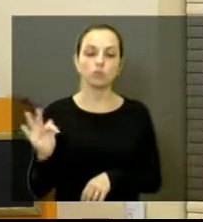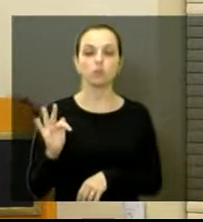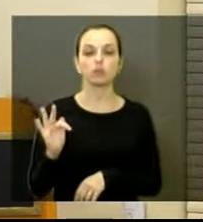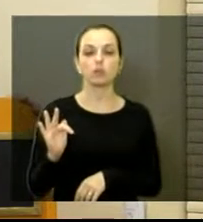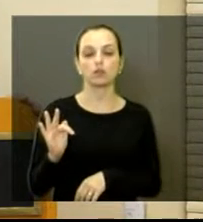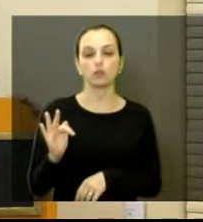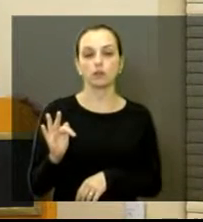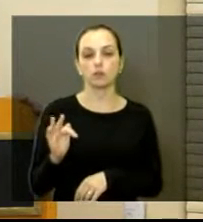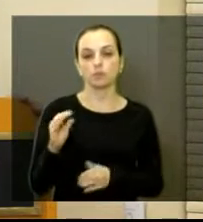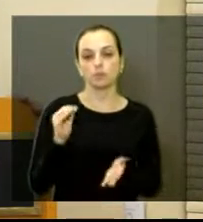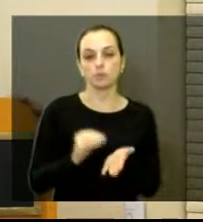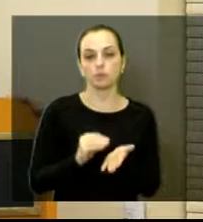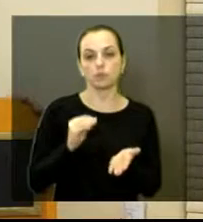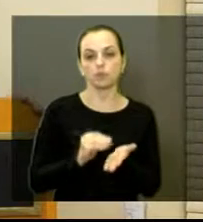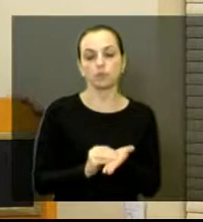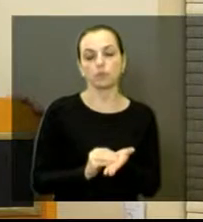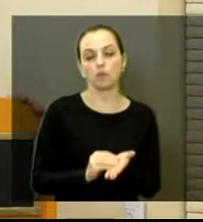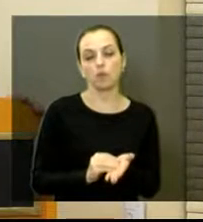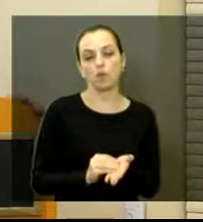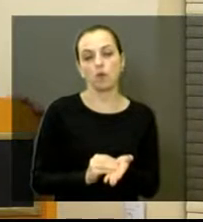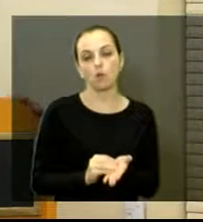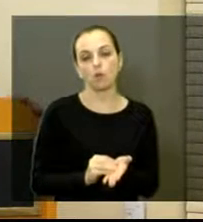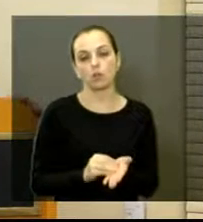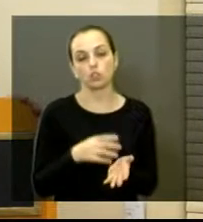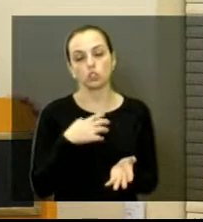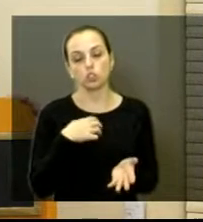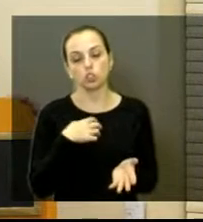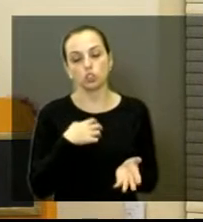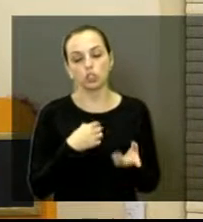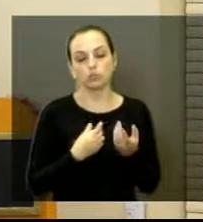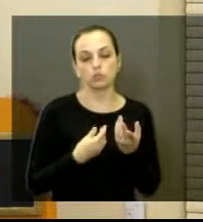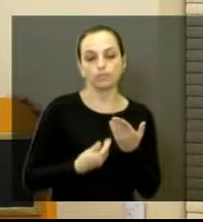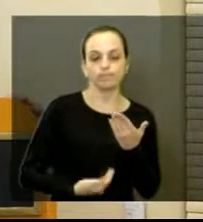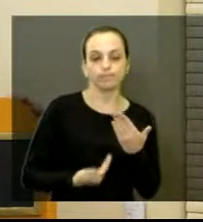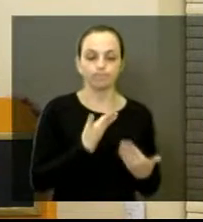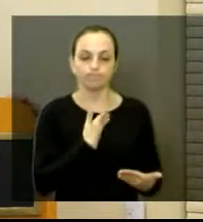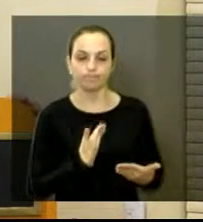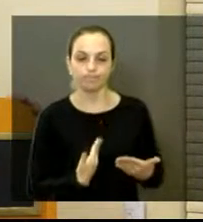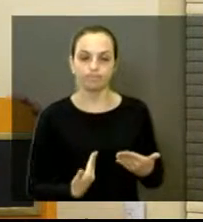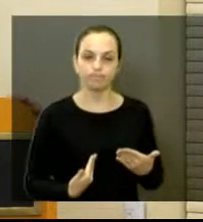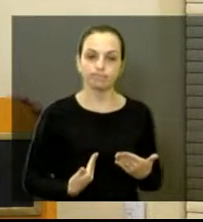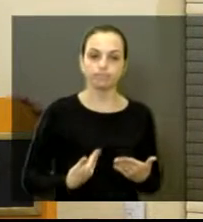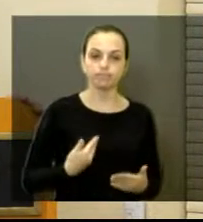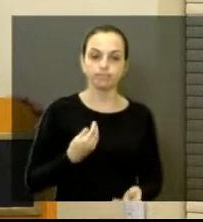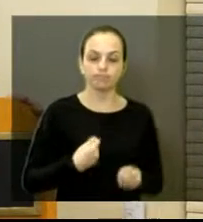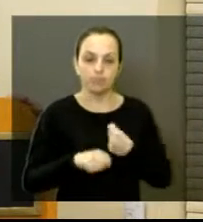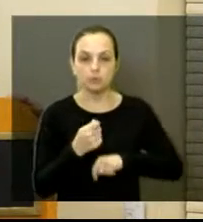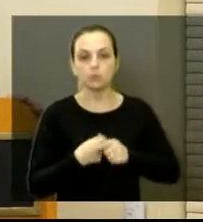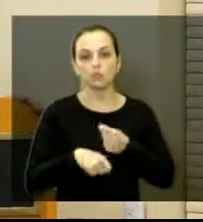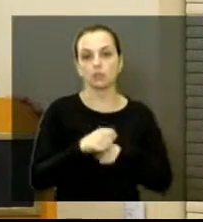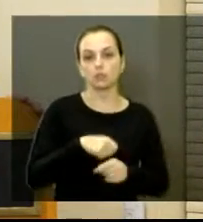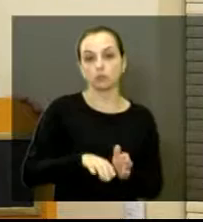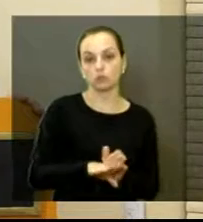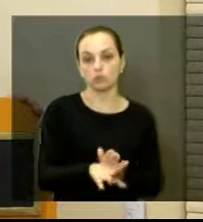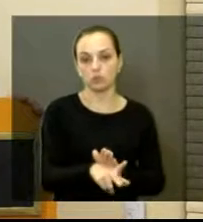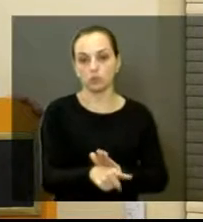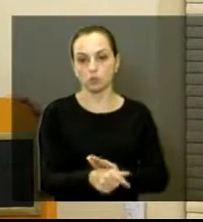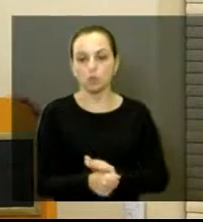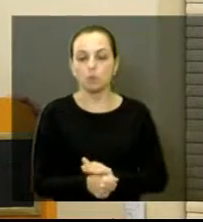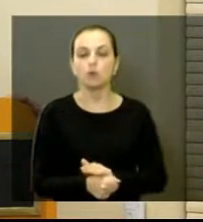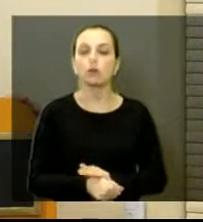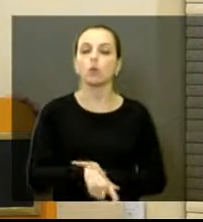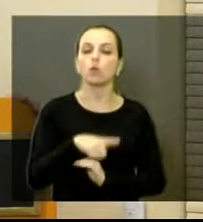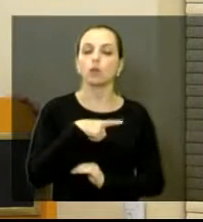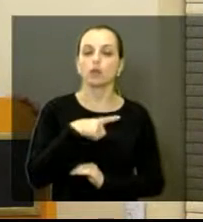por falta de governabilidade, por infelizmente muita corrupção que teve no